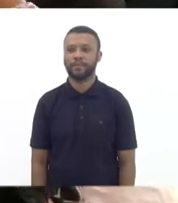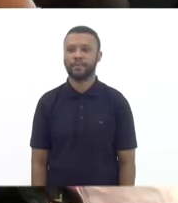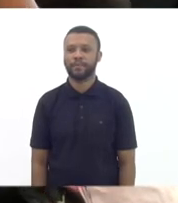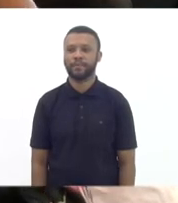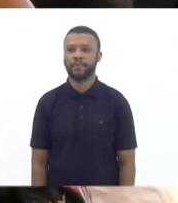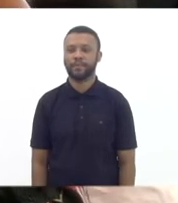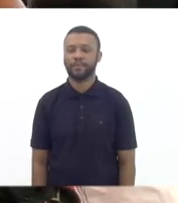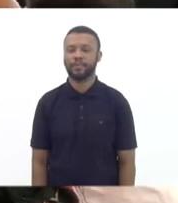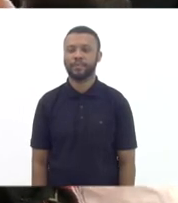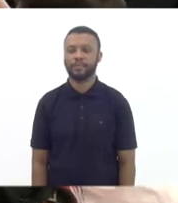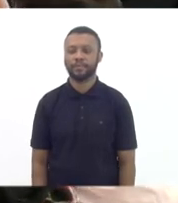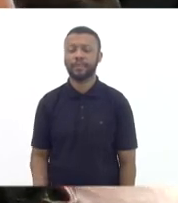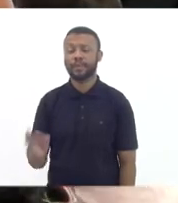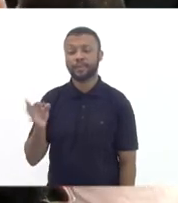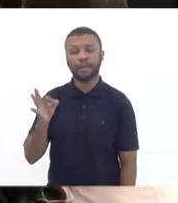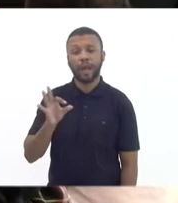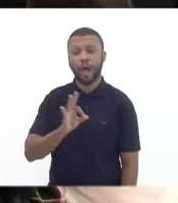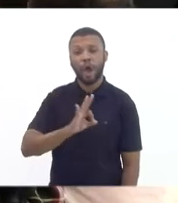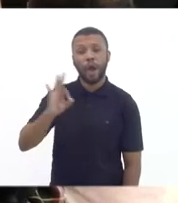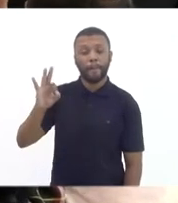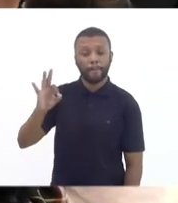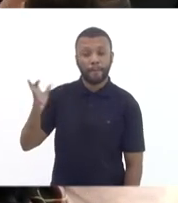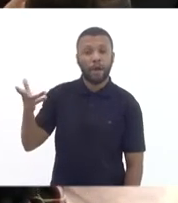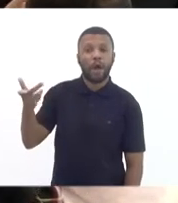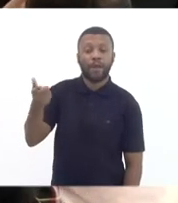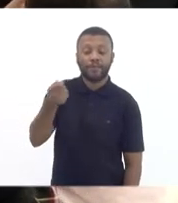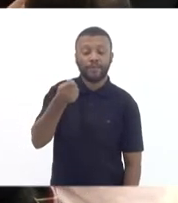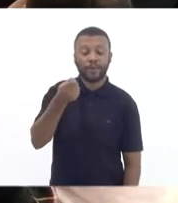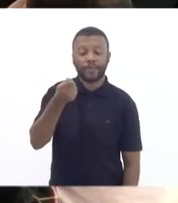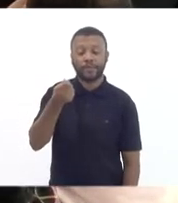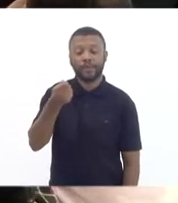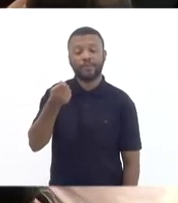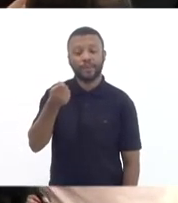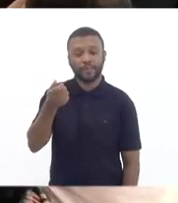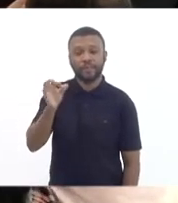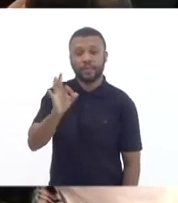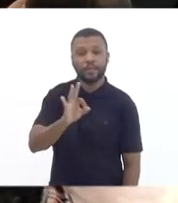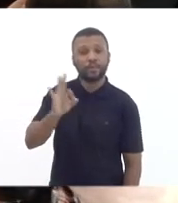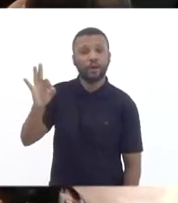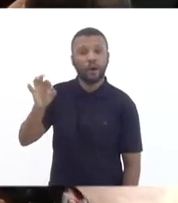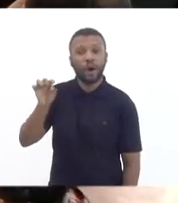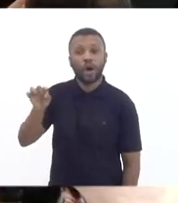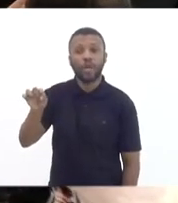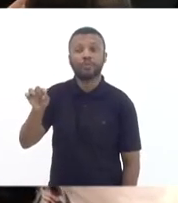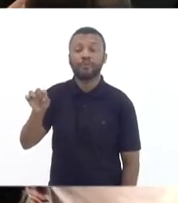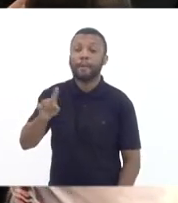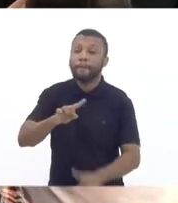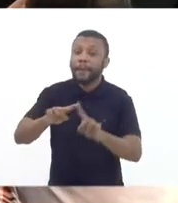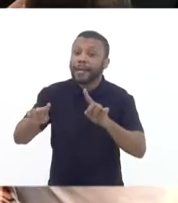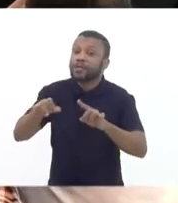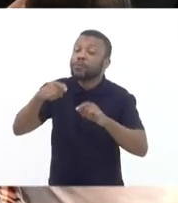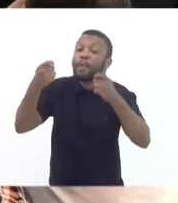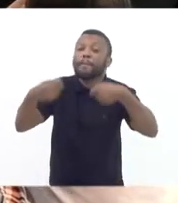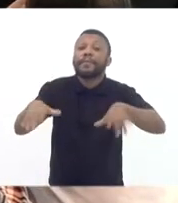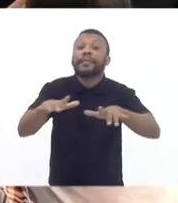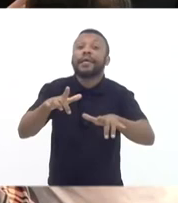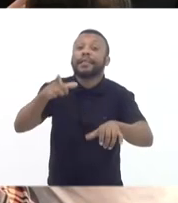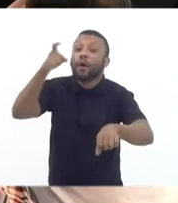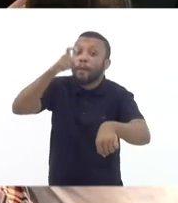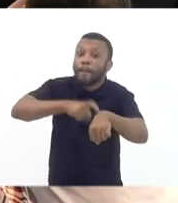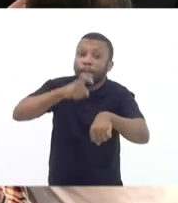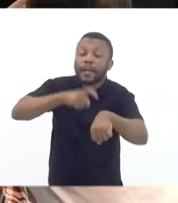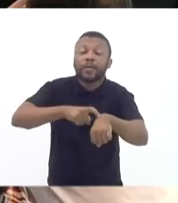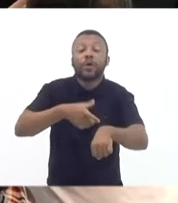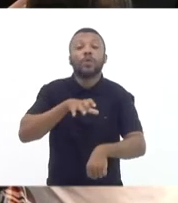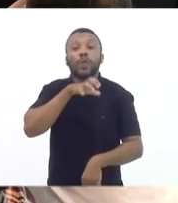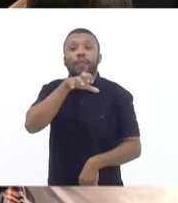Sim, isso é ótimo. Sim, mas o ponto onde eu quero chegar é não chegar ao ponto da pessoa, do animal estar